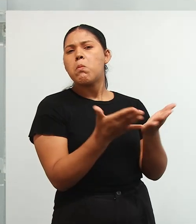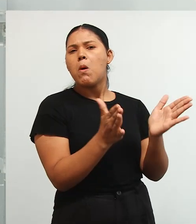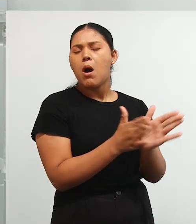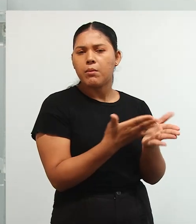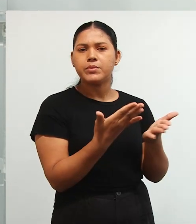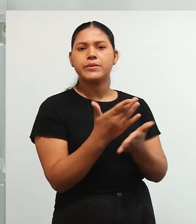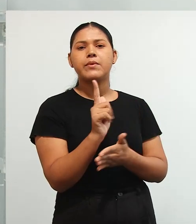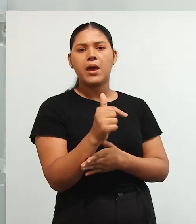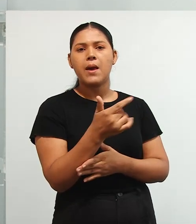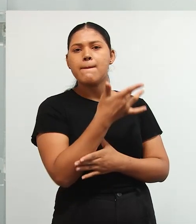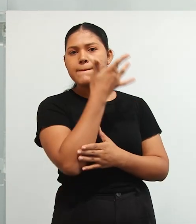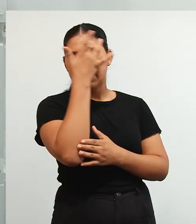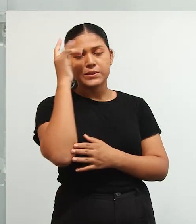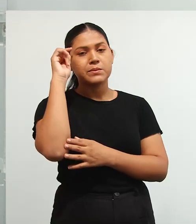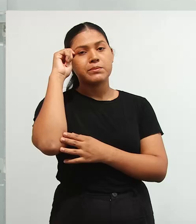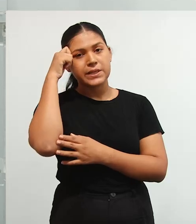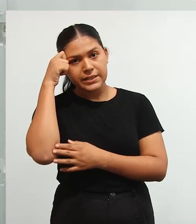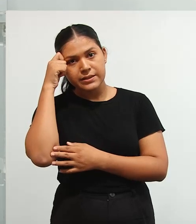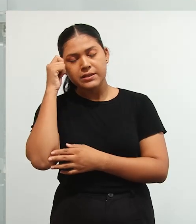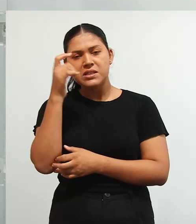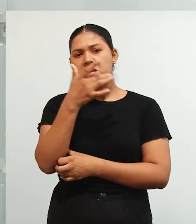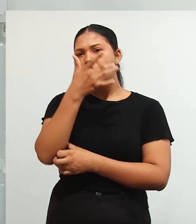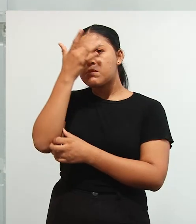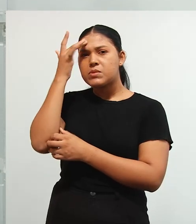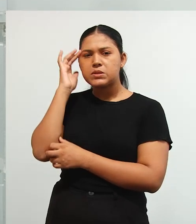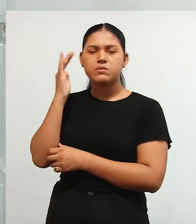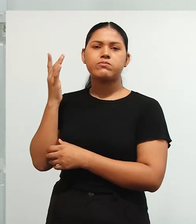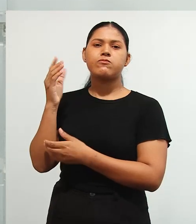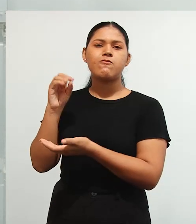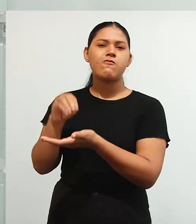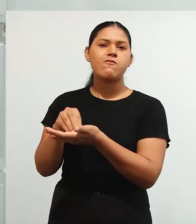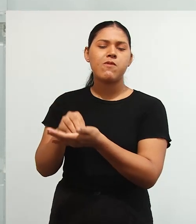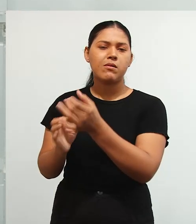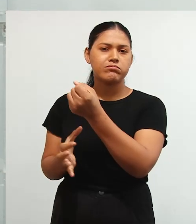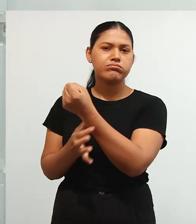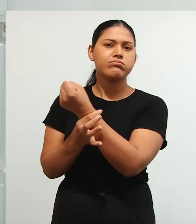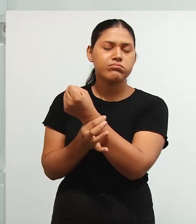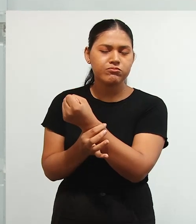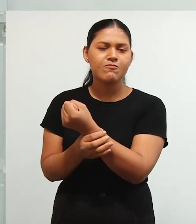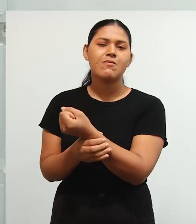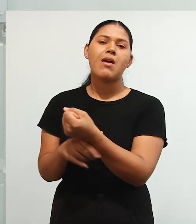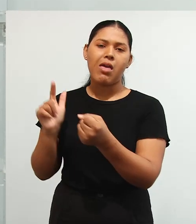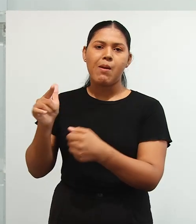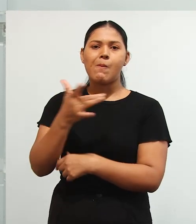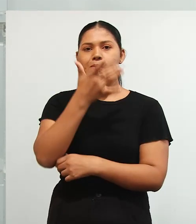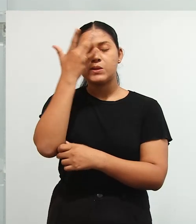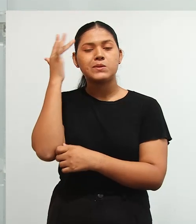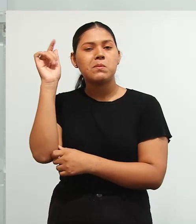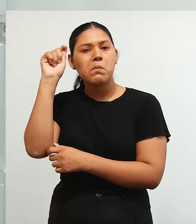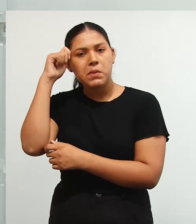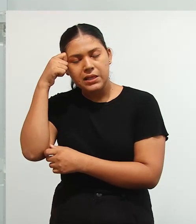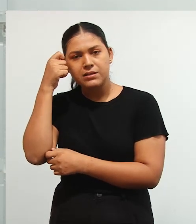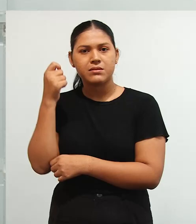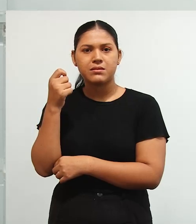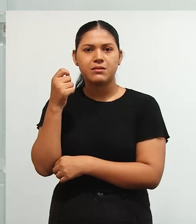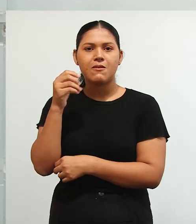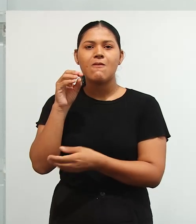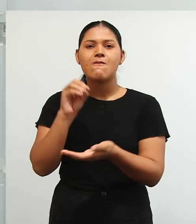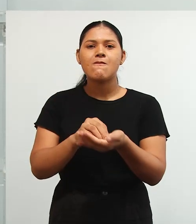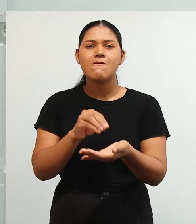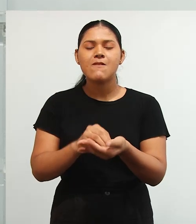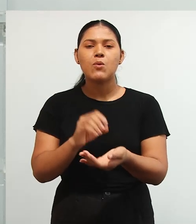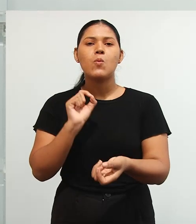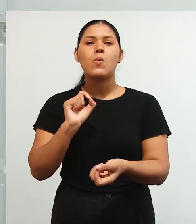do racismo no interior da sociedade brasileira. O racismo não é só quando o indivíduo, o sujeito